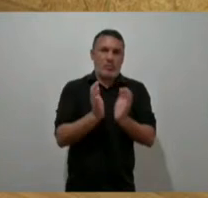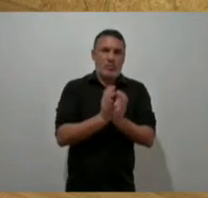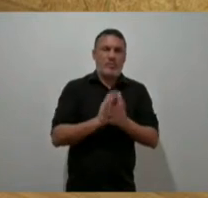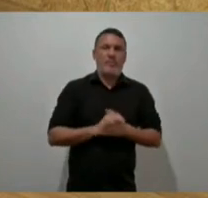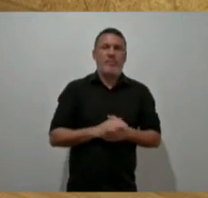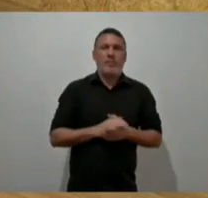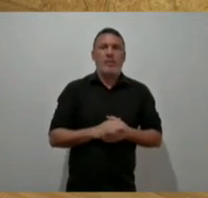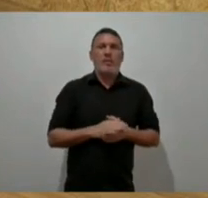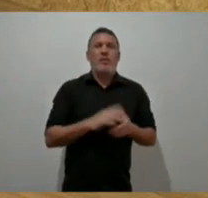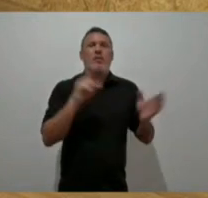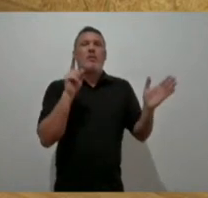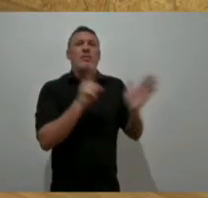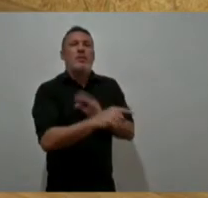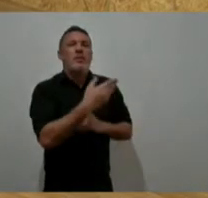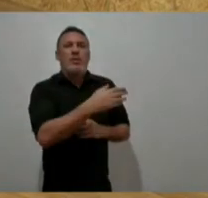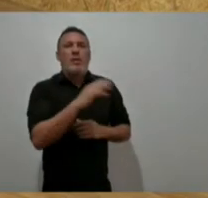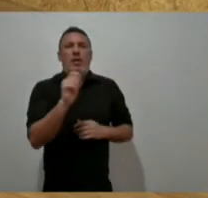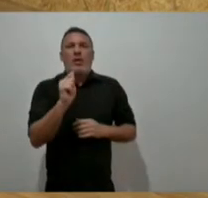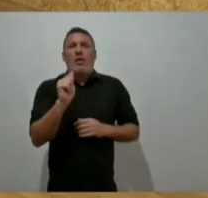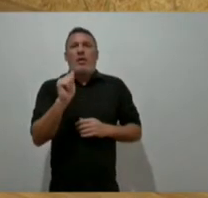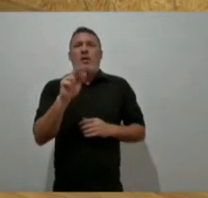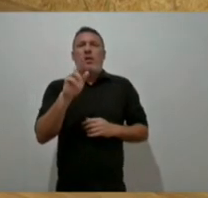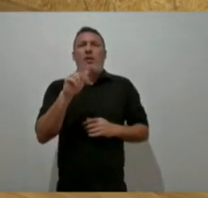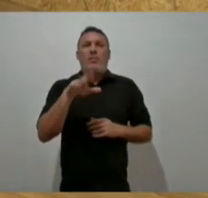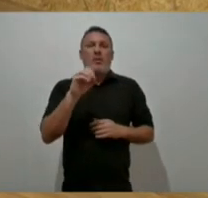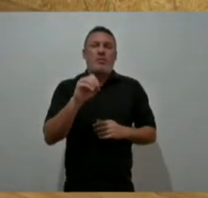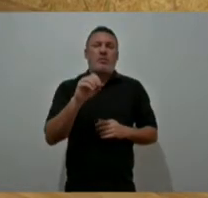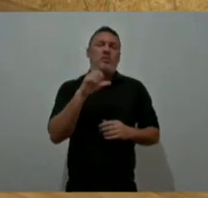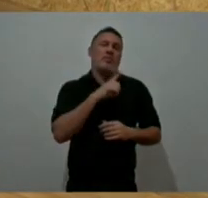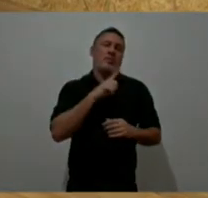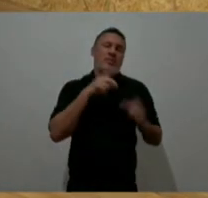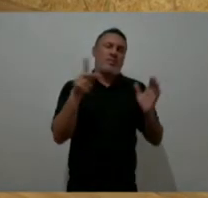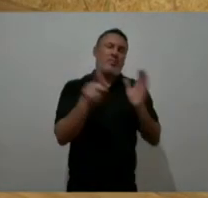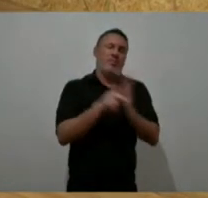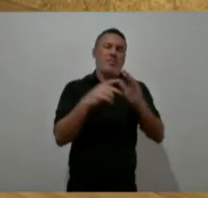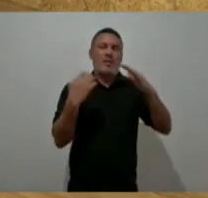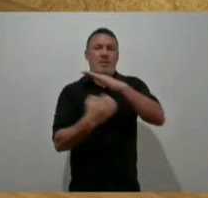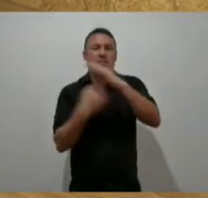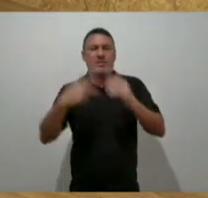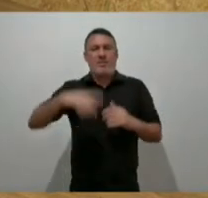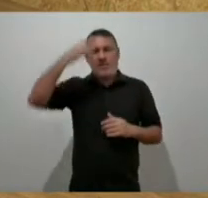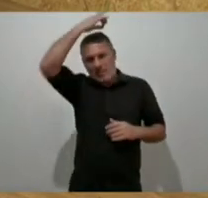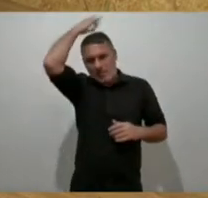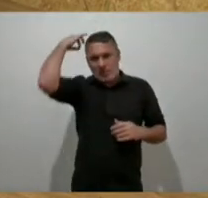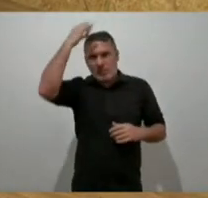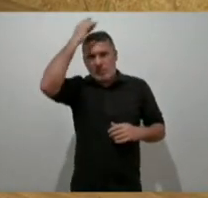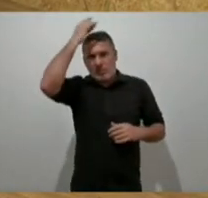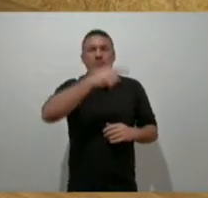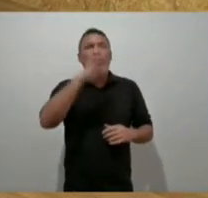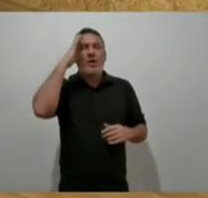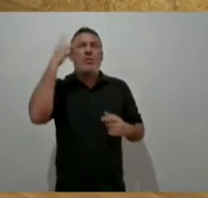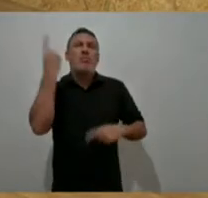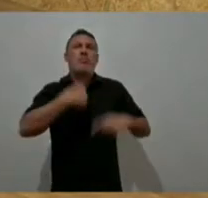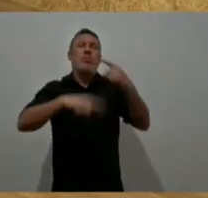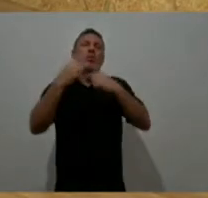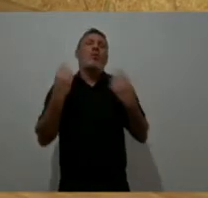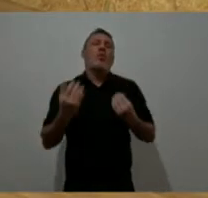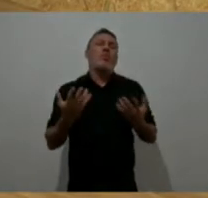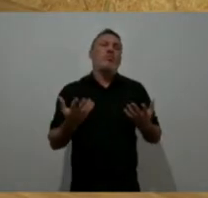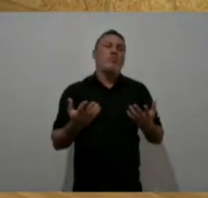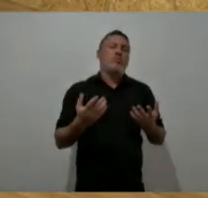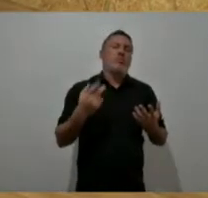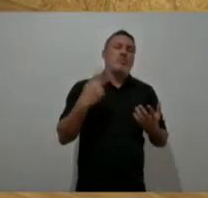aqui do empresariado capixaba, né? Como é que você acha que eles têm evoluído, o empresariado capixaba tem evoluído em termos de governança? A gente viu